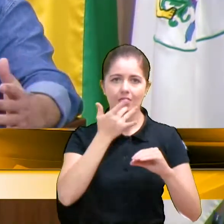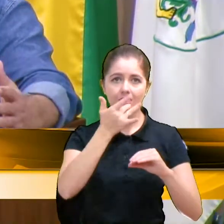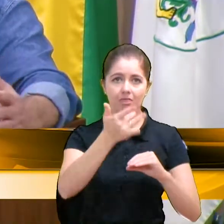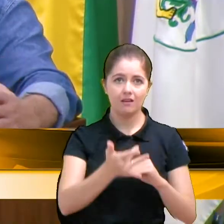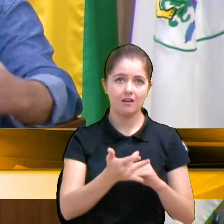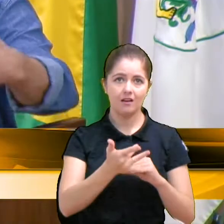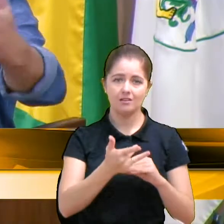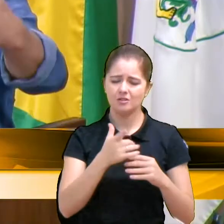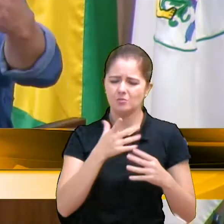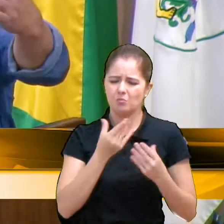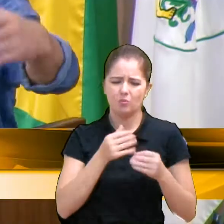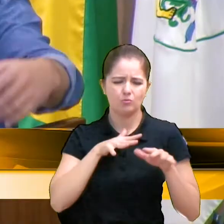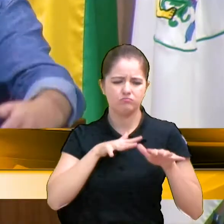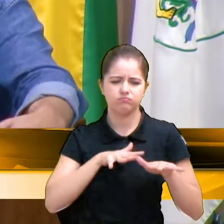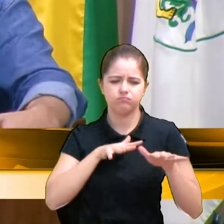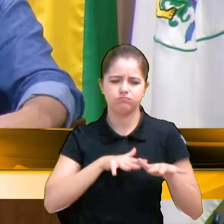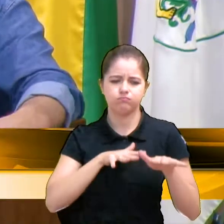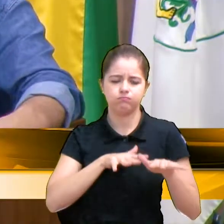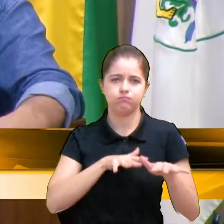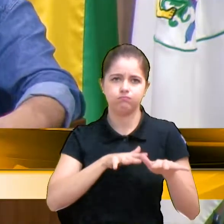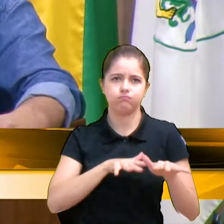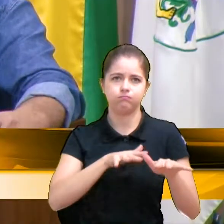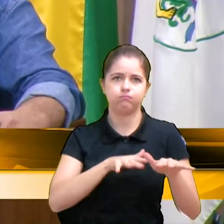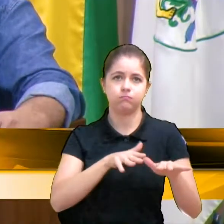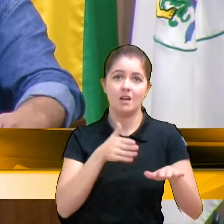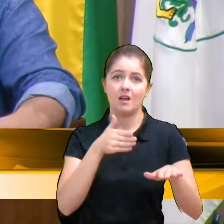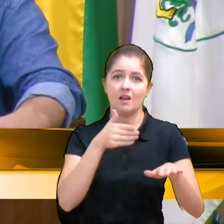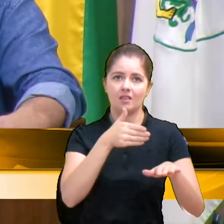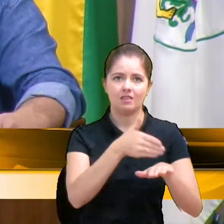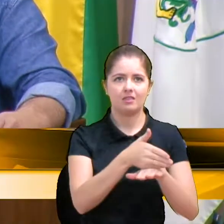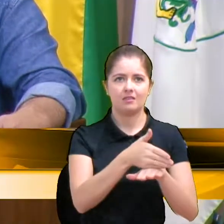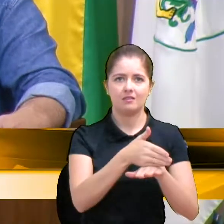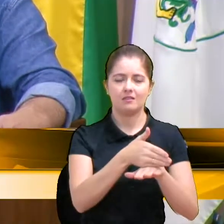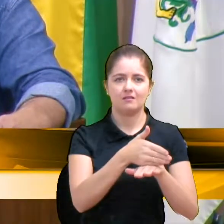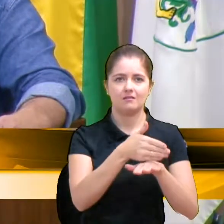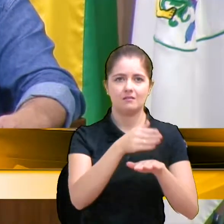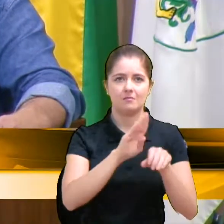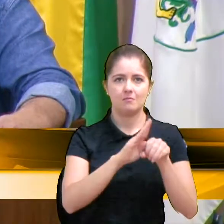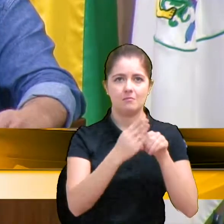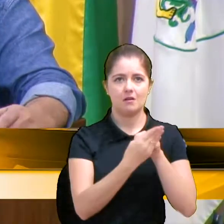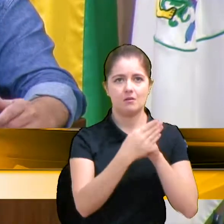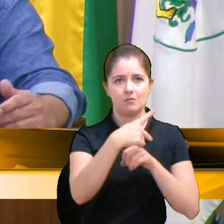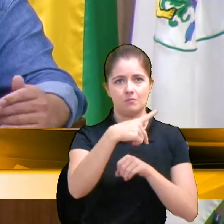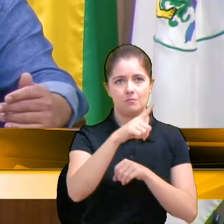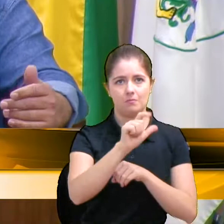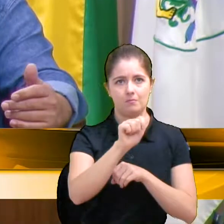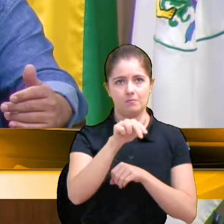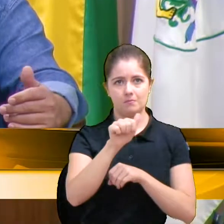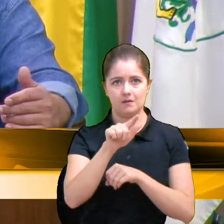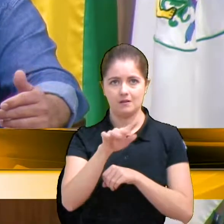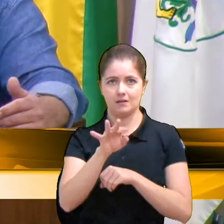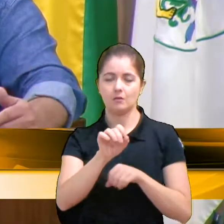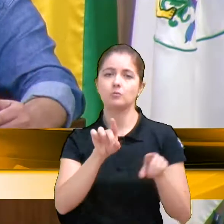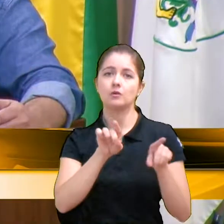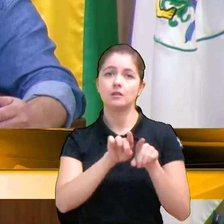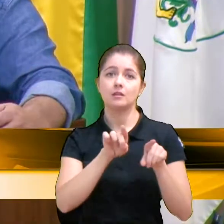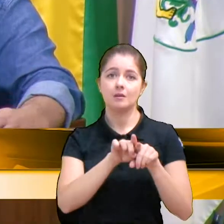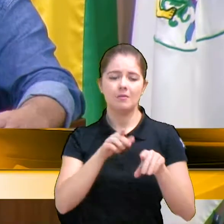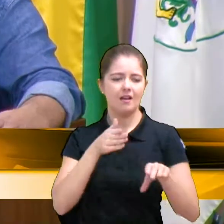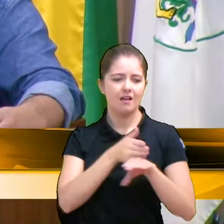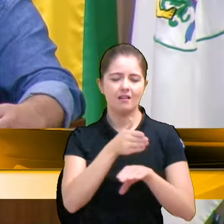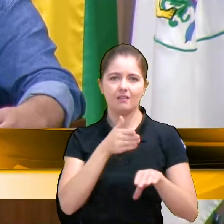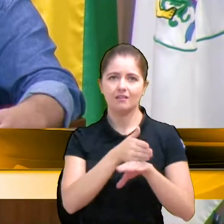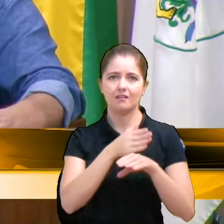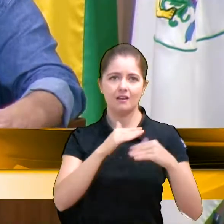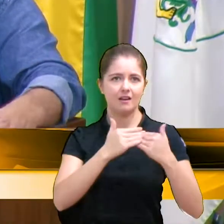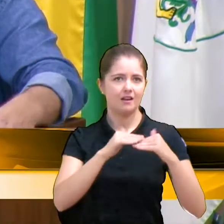um gargalo ali que vai parando os carros até a entrada do bairro Planalto. Inclusive a entrada do bairro Planalto, onde entra vários caminhões,